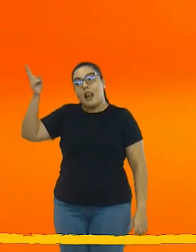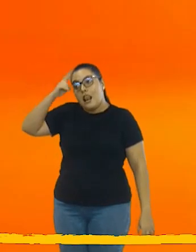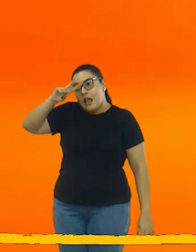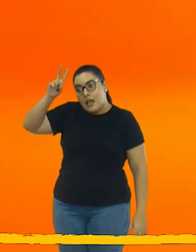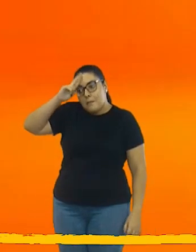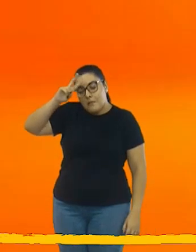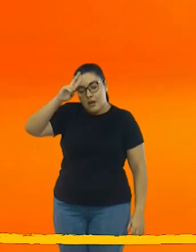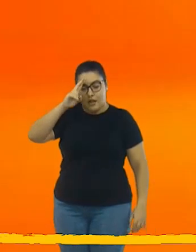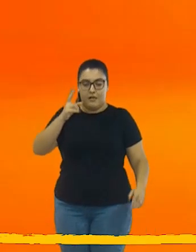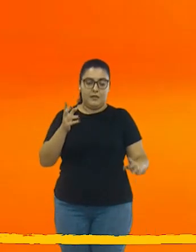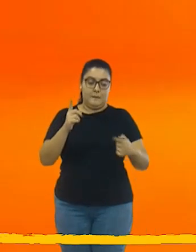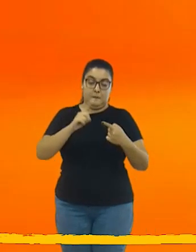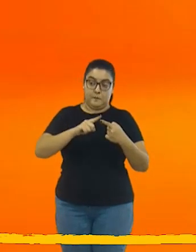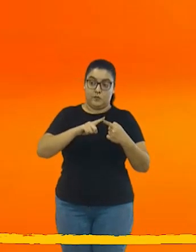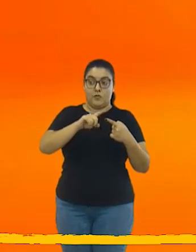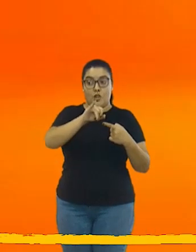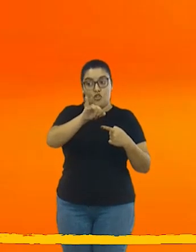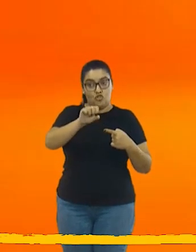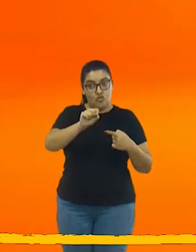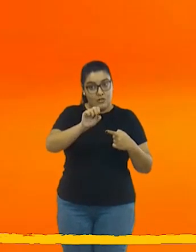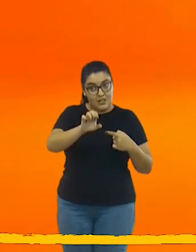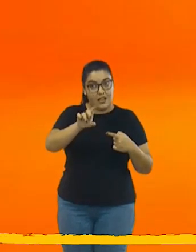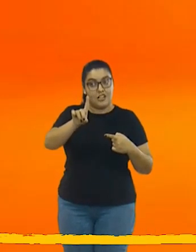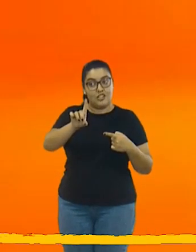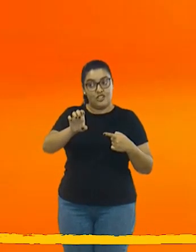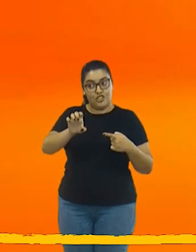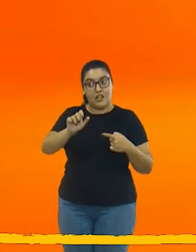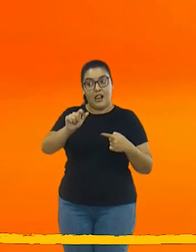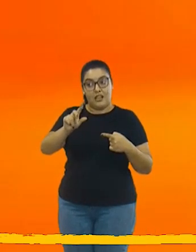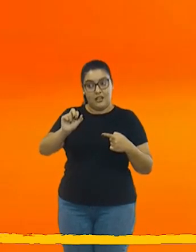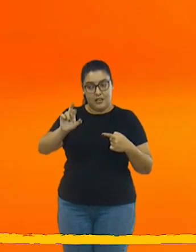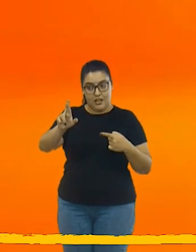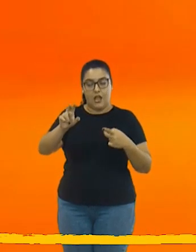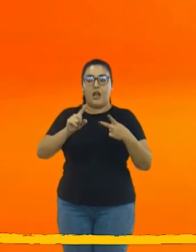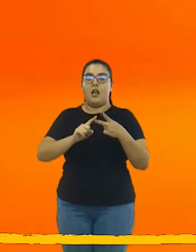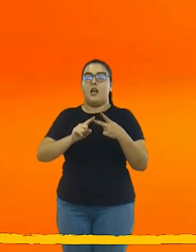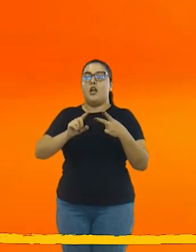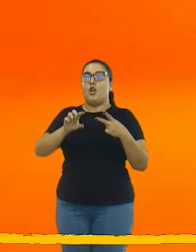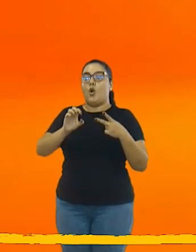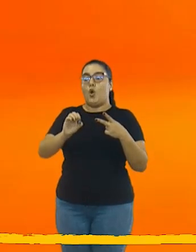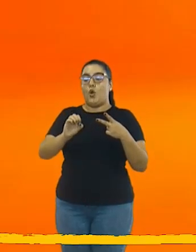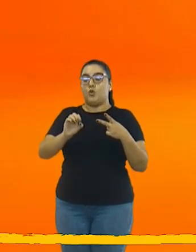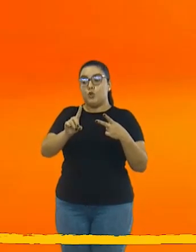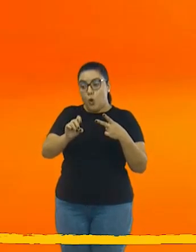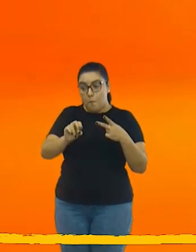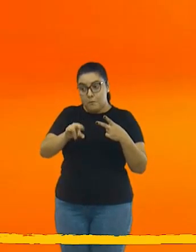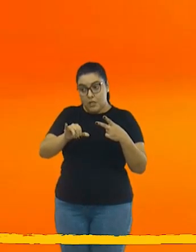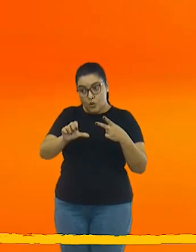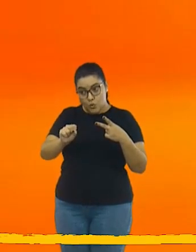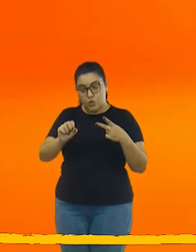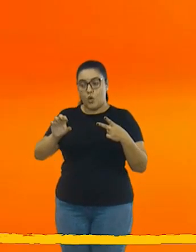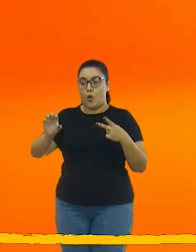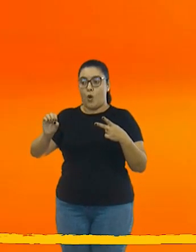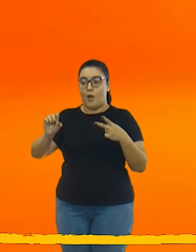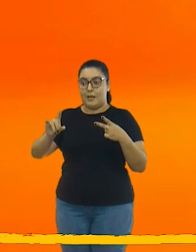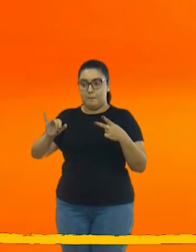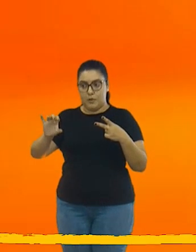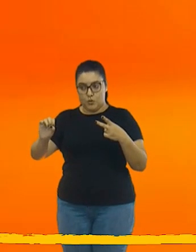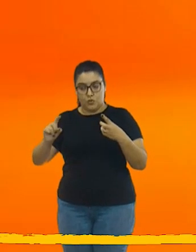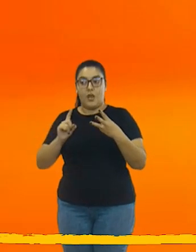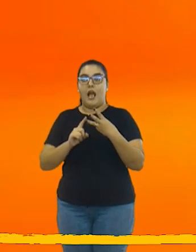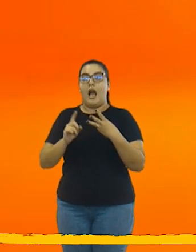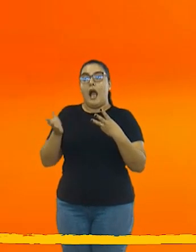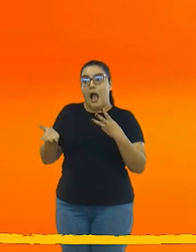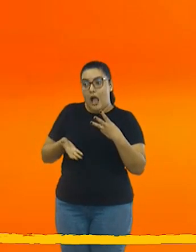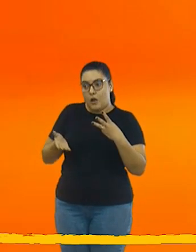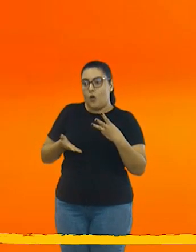passamos pela Luzia Homem, de Domingos Olímpio, chegamos agora em Os Sertões, de Euclides